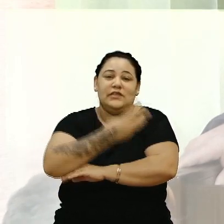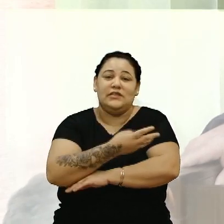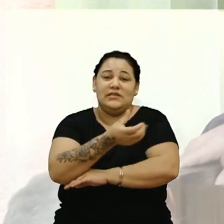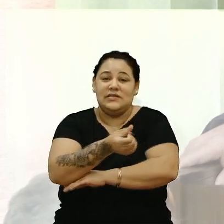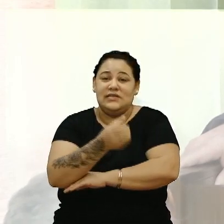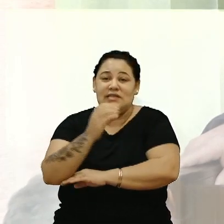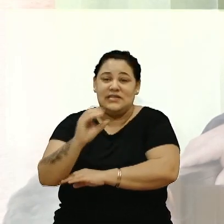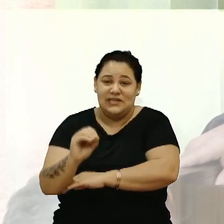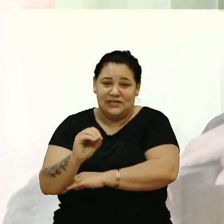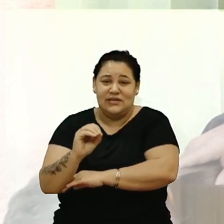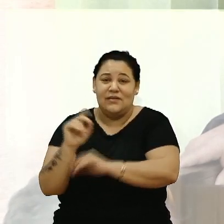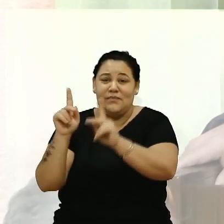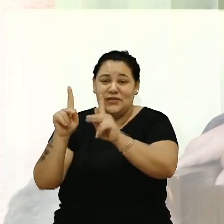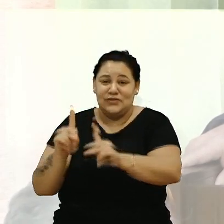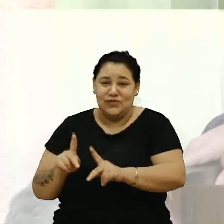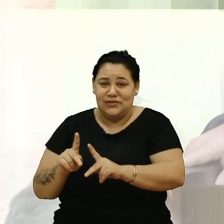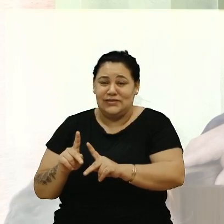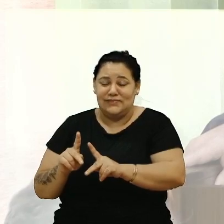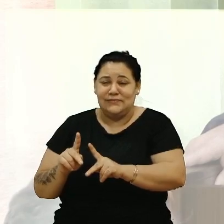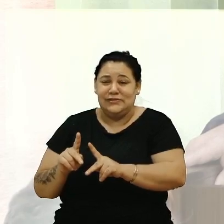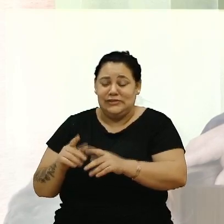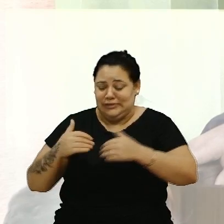361 feridos,